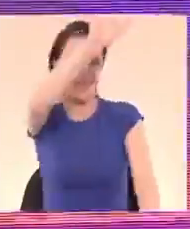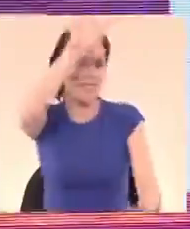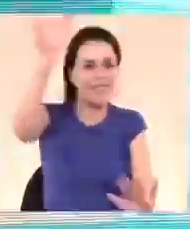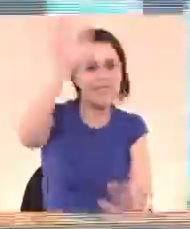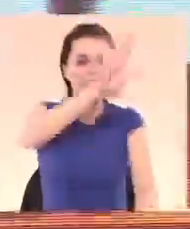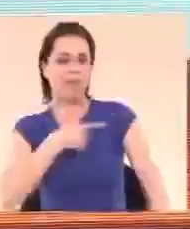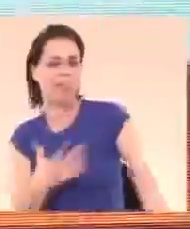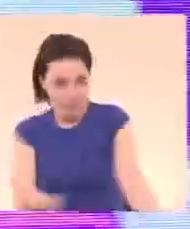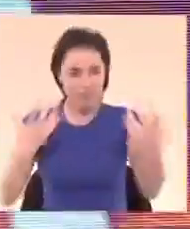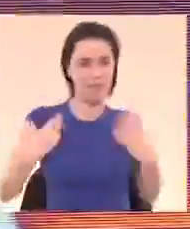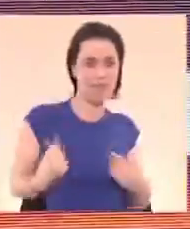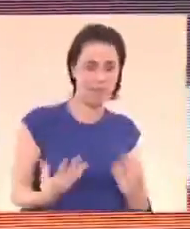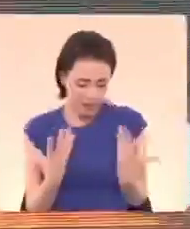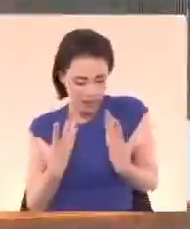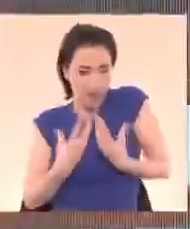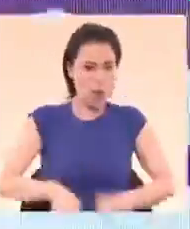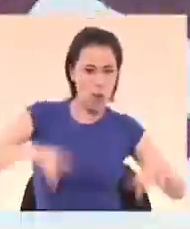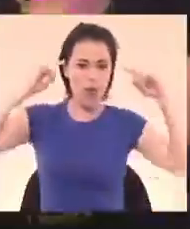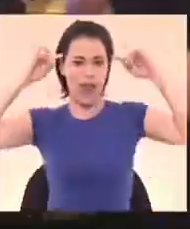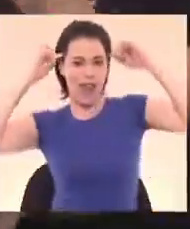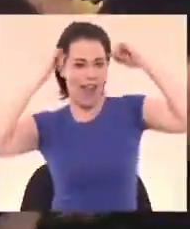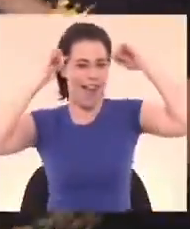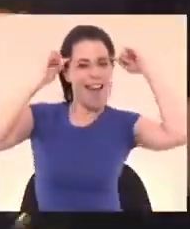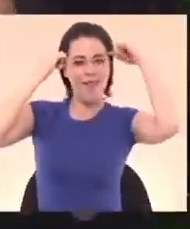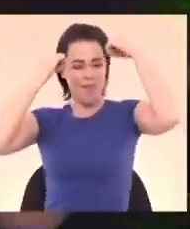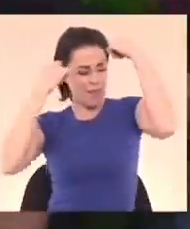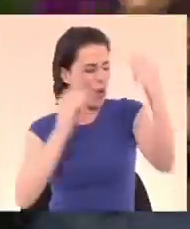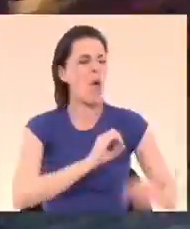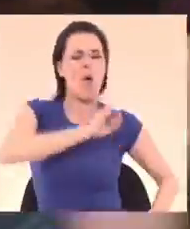Quero me envolver na tua loucura